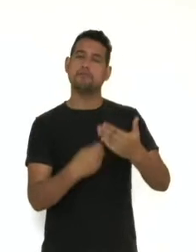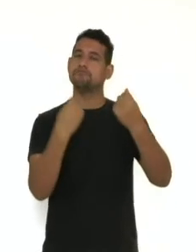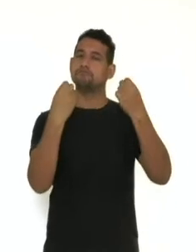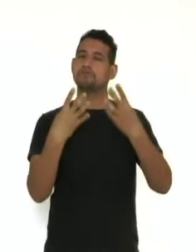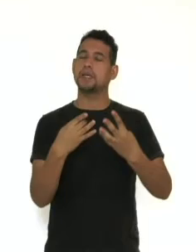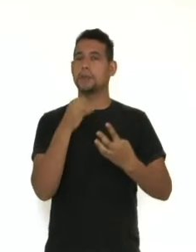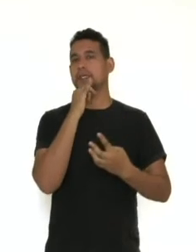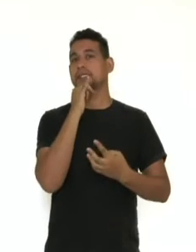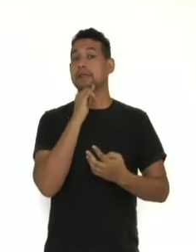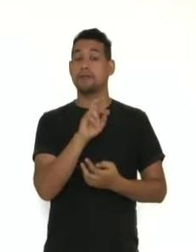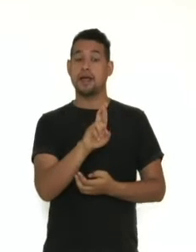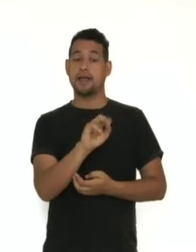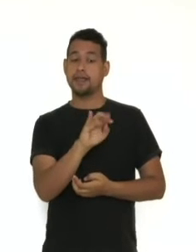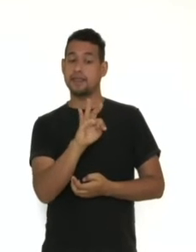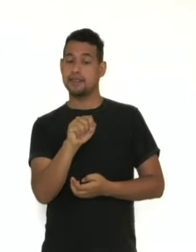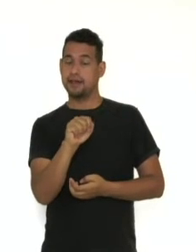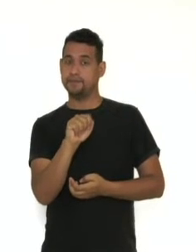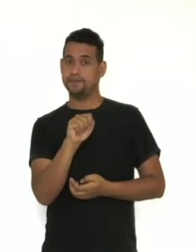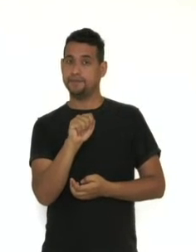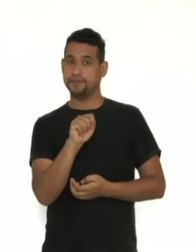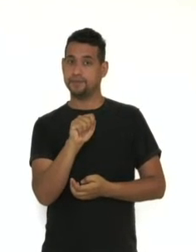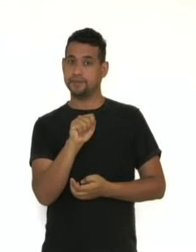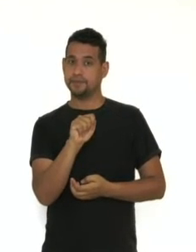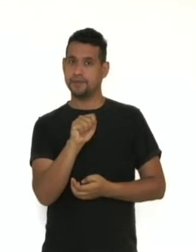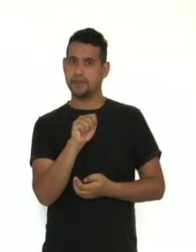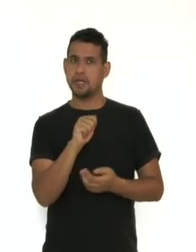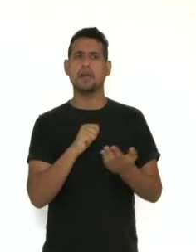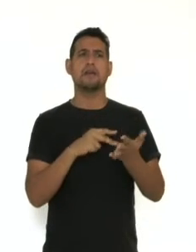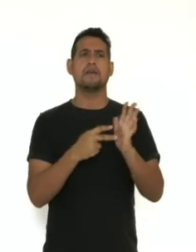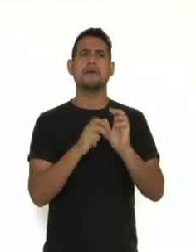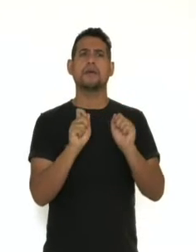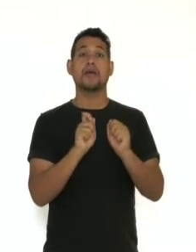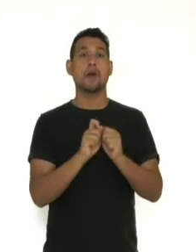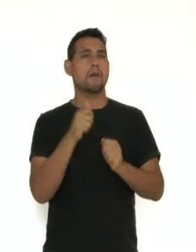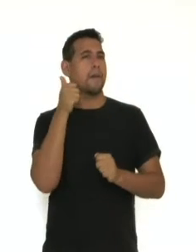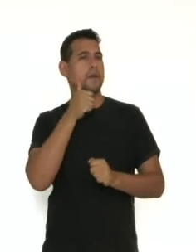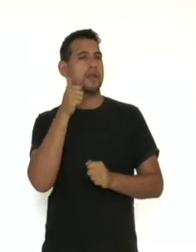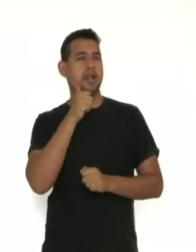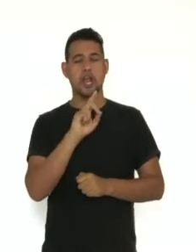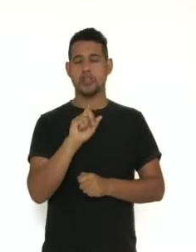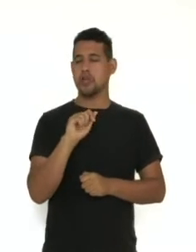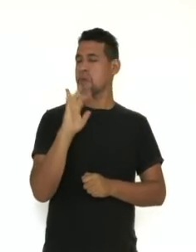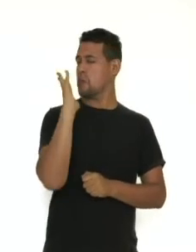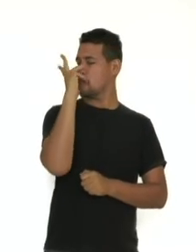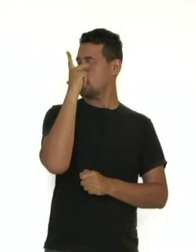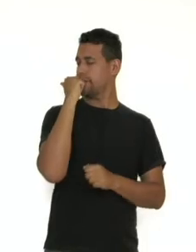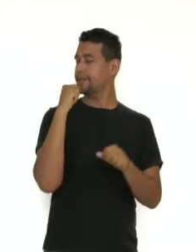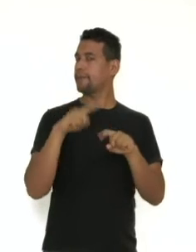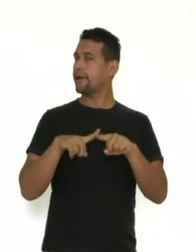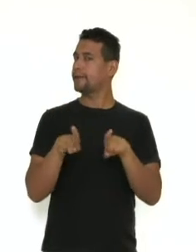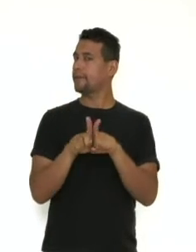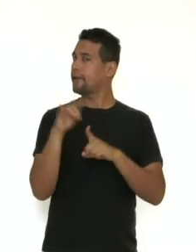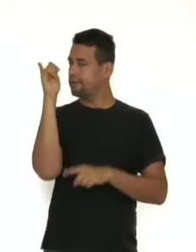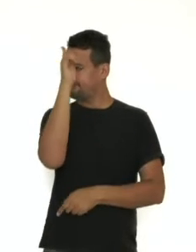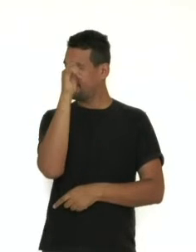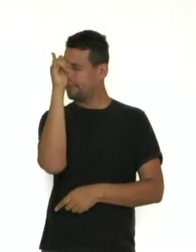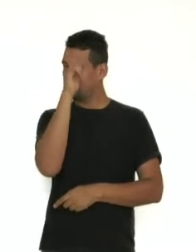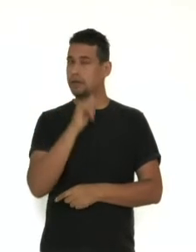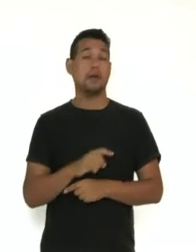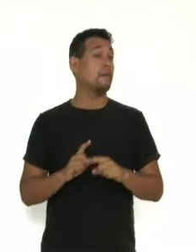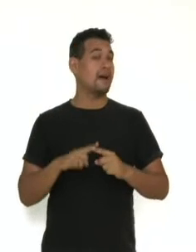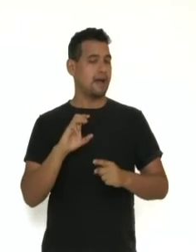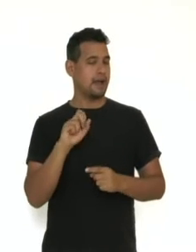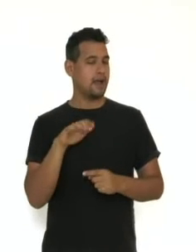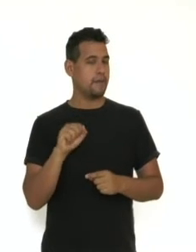que Rita é descrita como uma dama formosa e tonta. Camilo, que